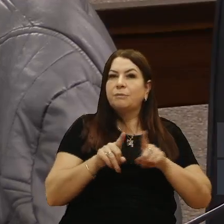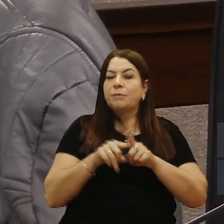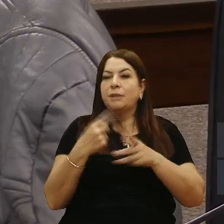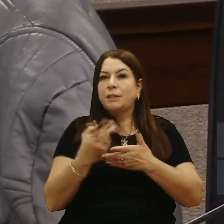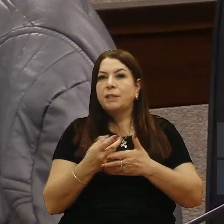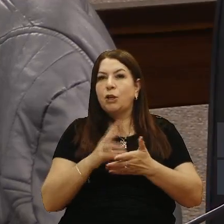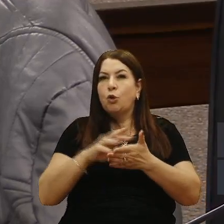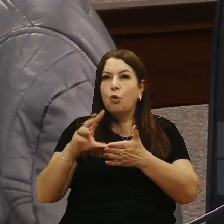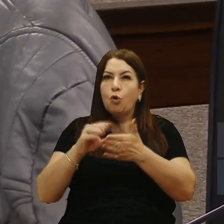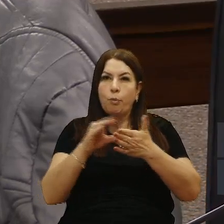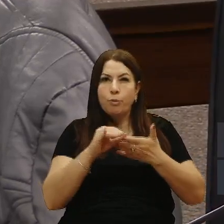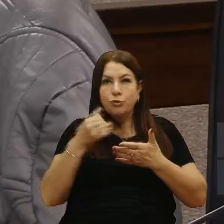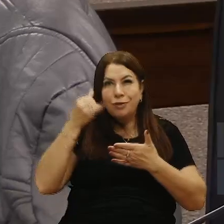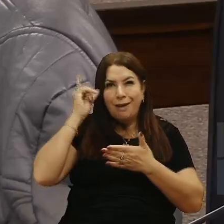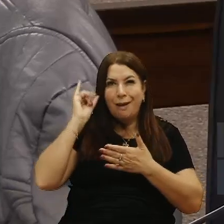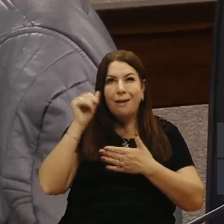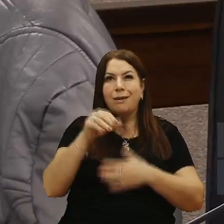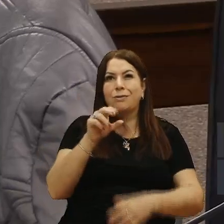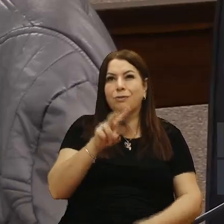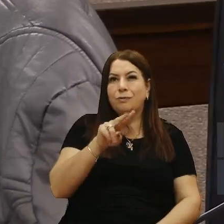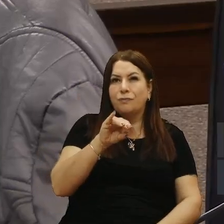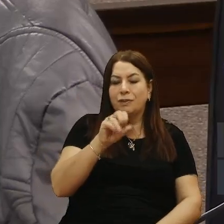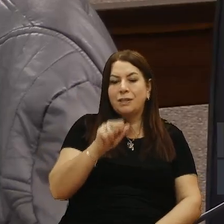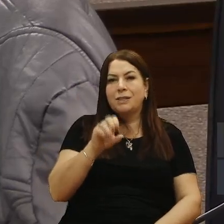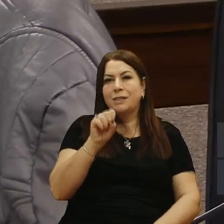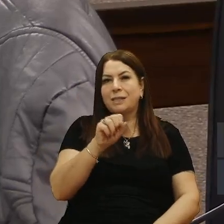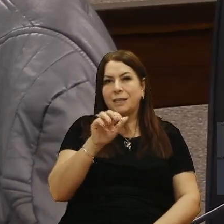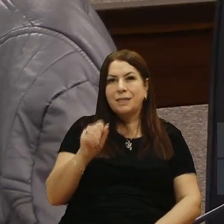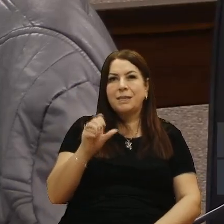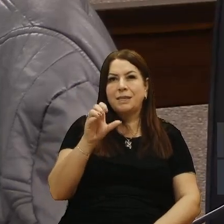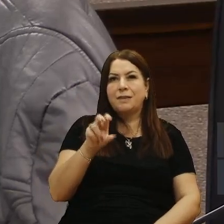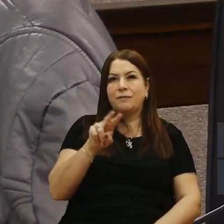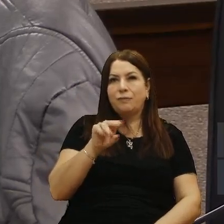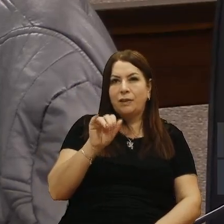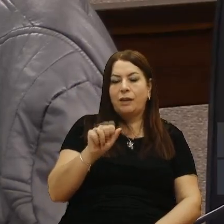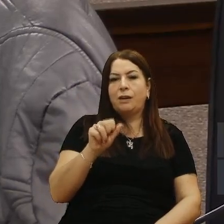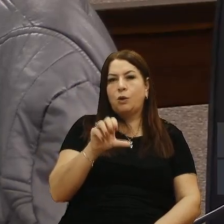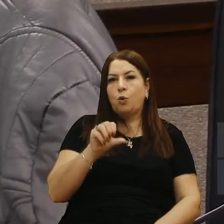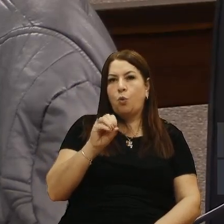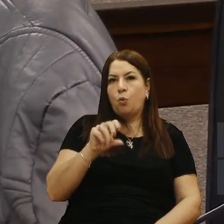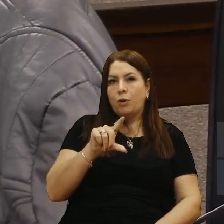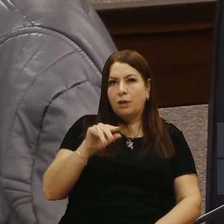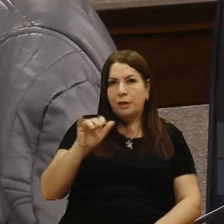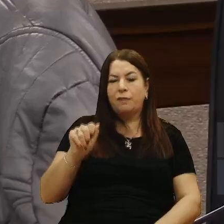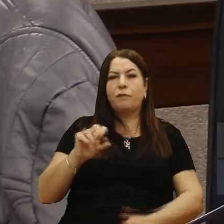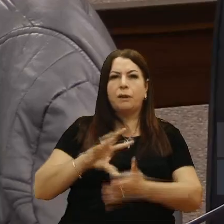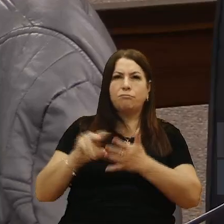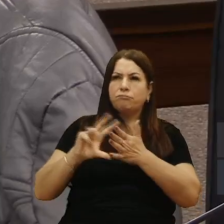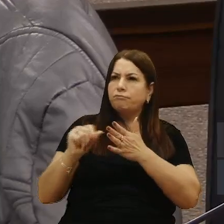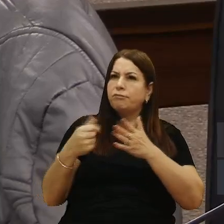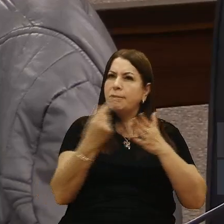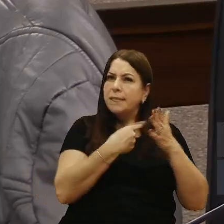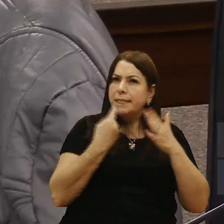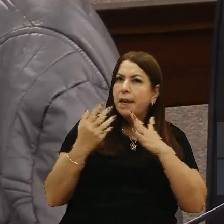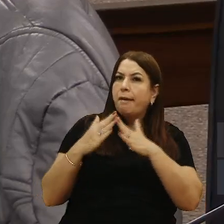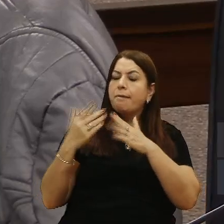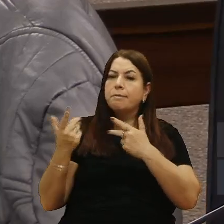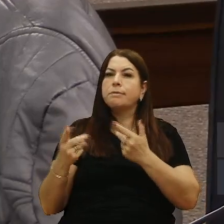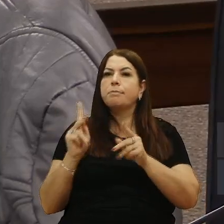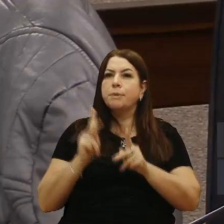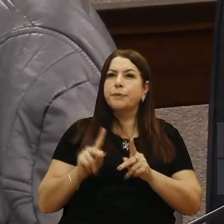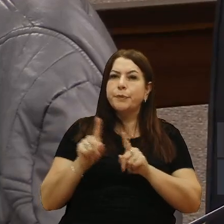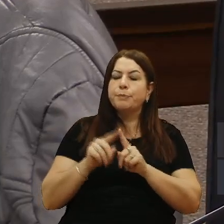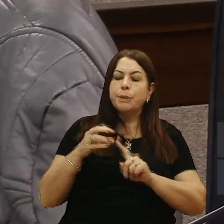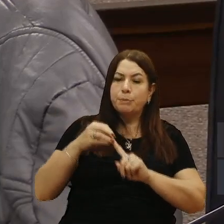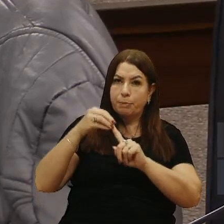tem muito ali na região de Criúva, Vila Seca, Vila Oliva, né, a questão também dos arrombamentos, as residências, né, o pessoal,